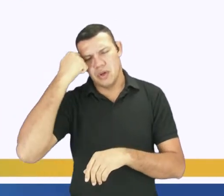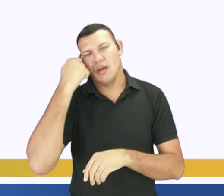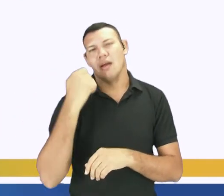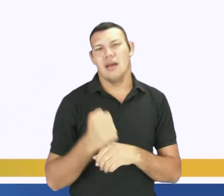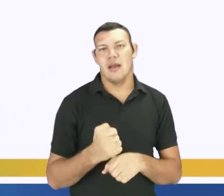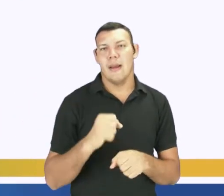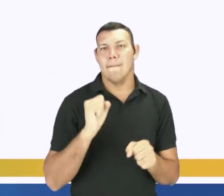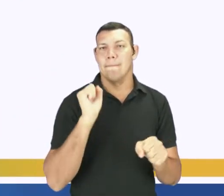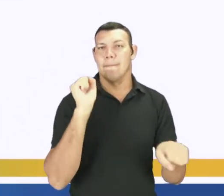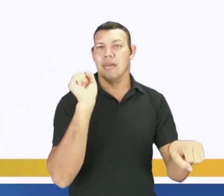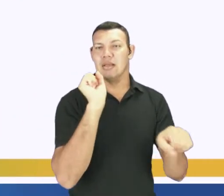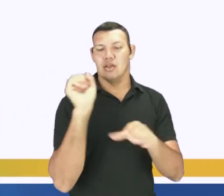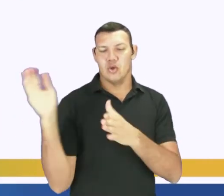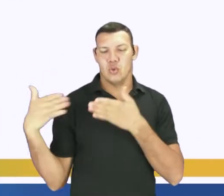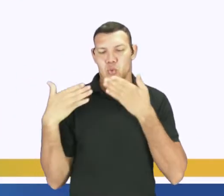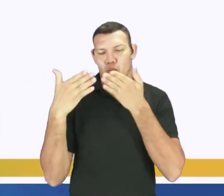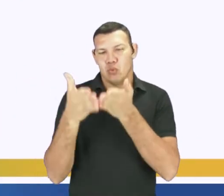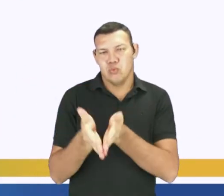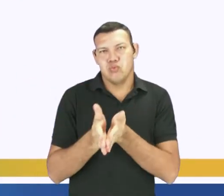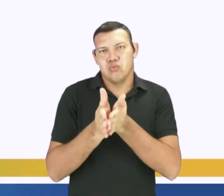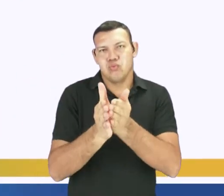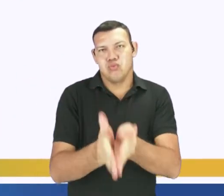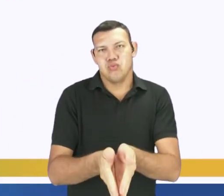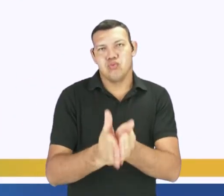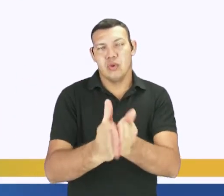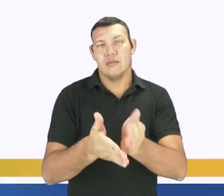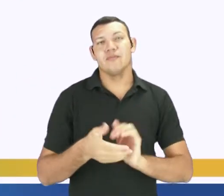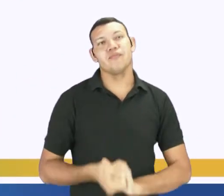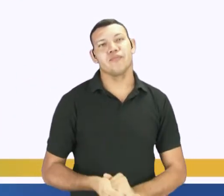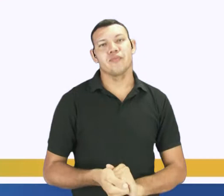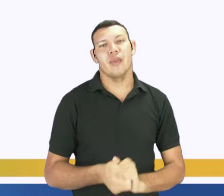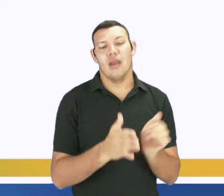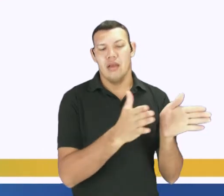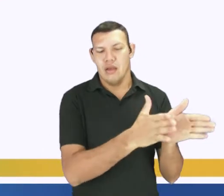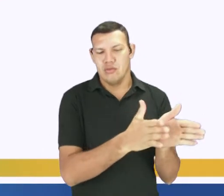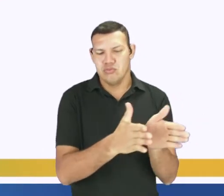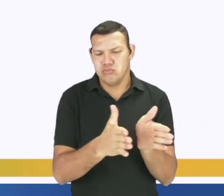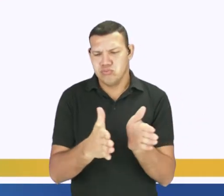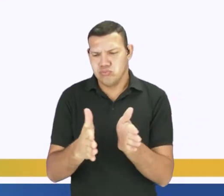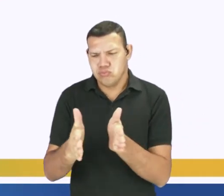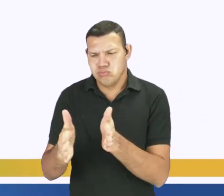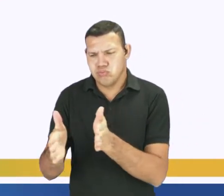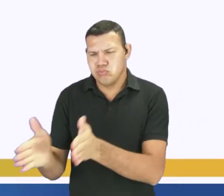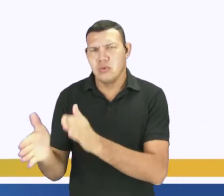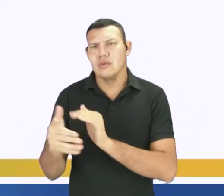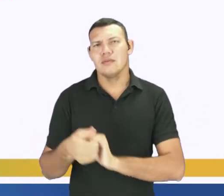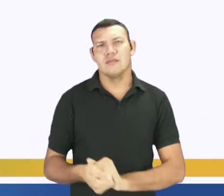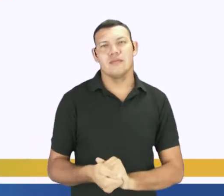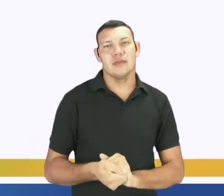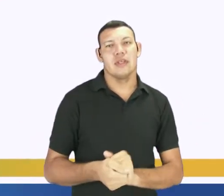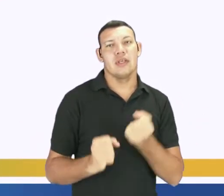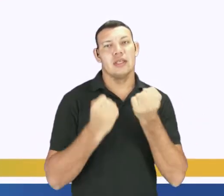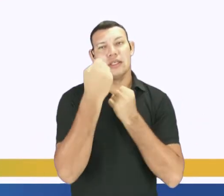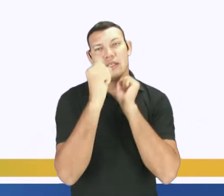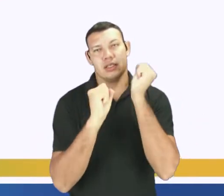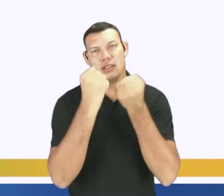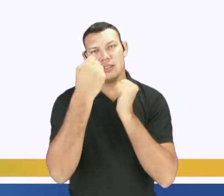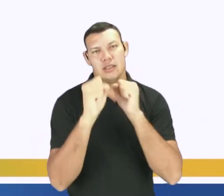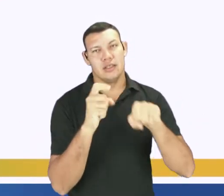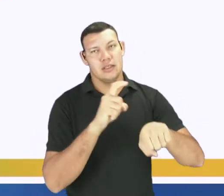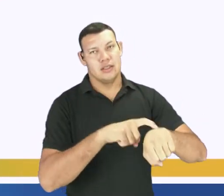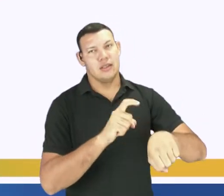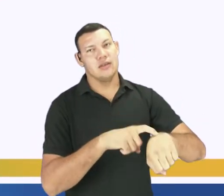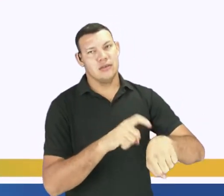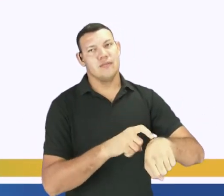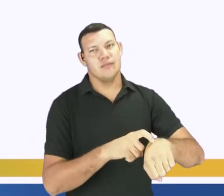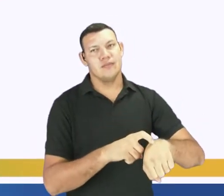café. Esse Brasil vai ter esse processo de industrialização bem marcante na Primeira República,